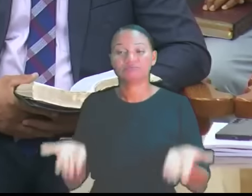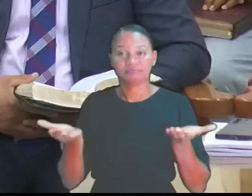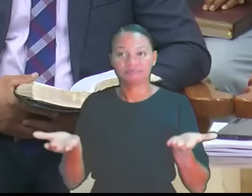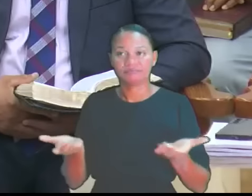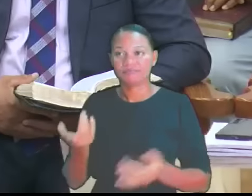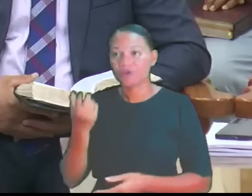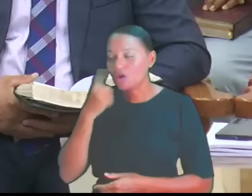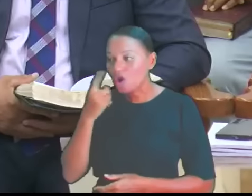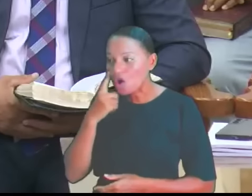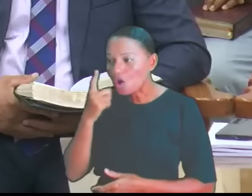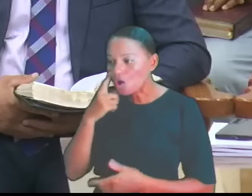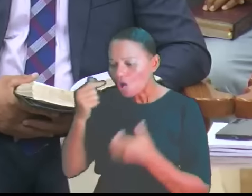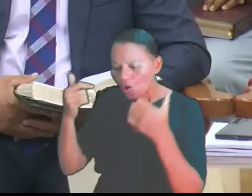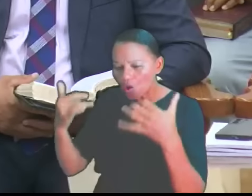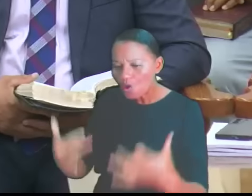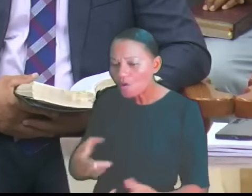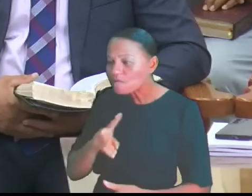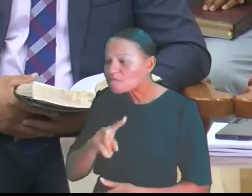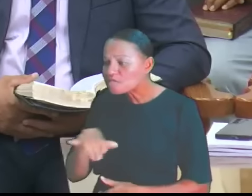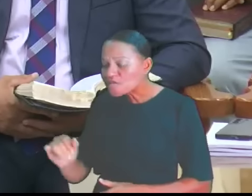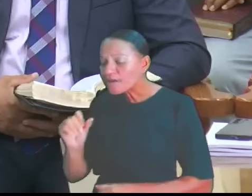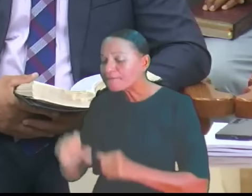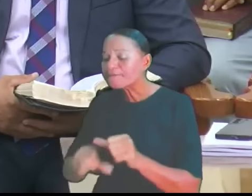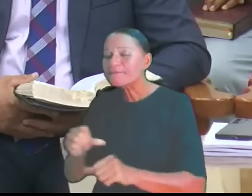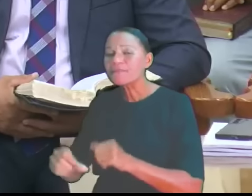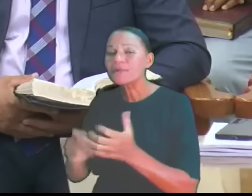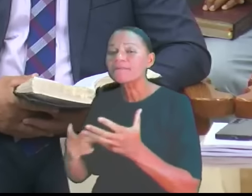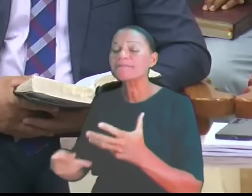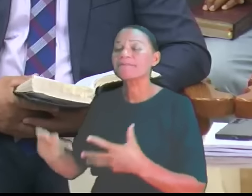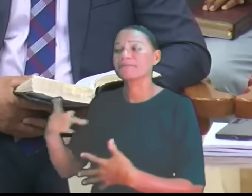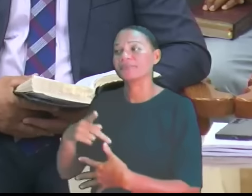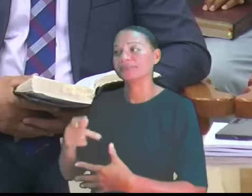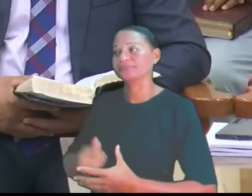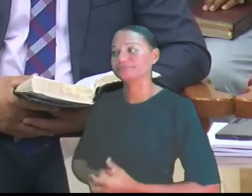Olha o que disse Elias, só vai mudar a prioridade.